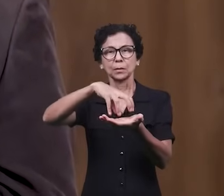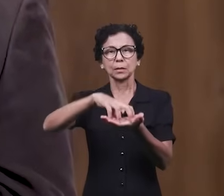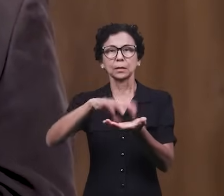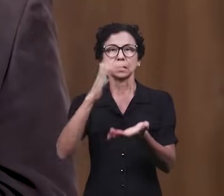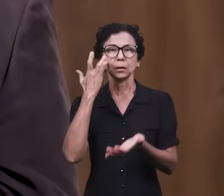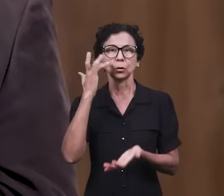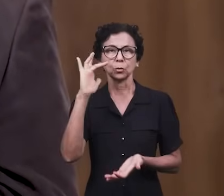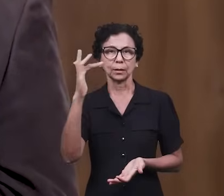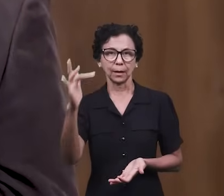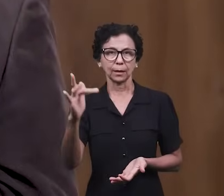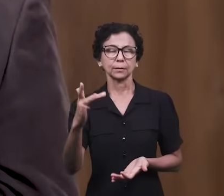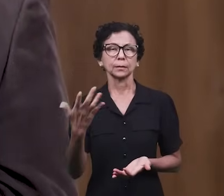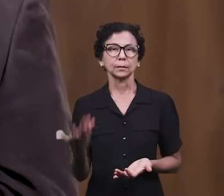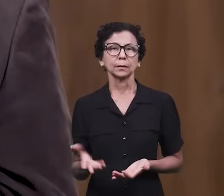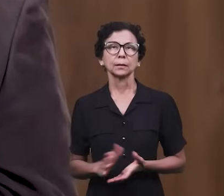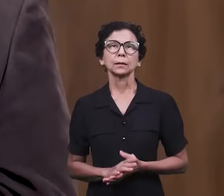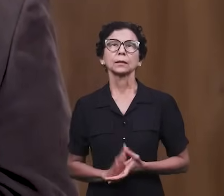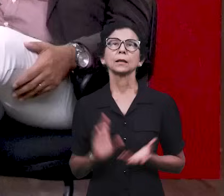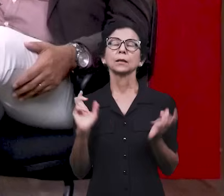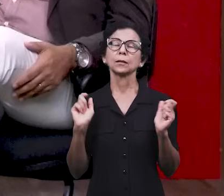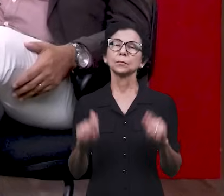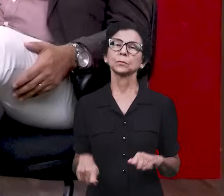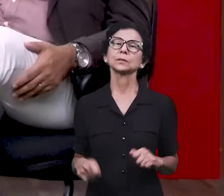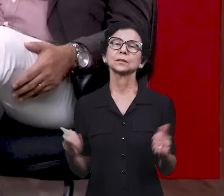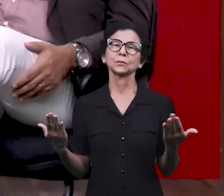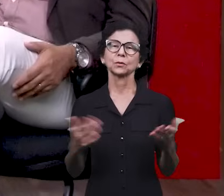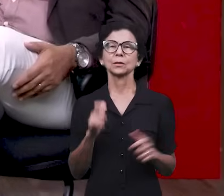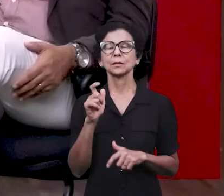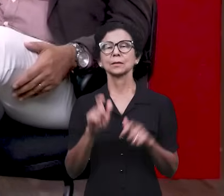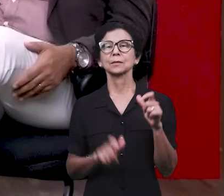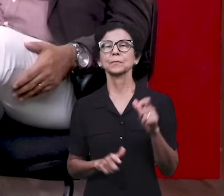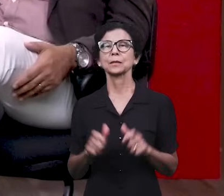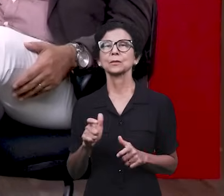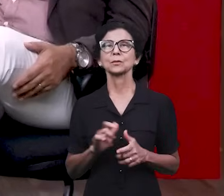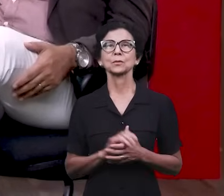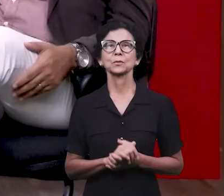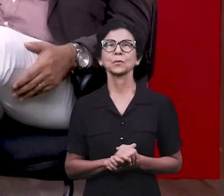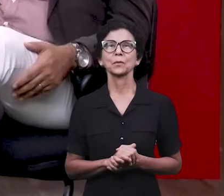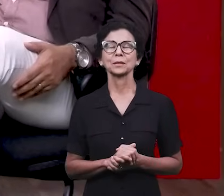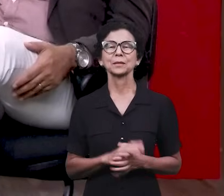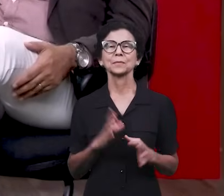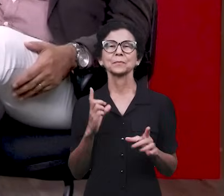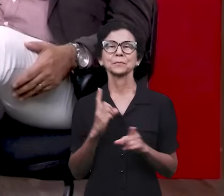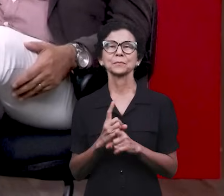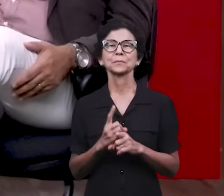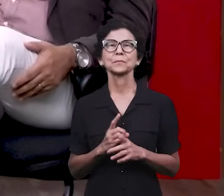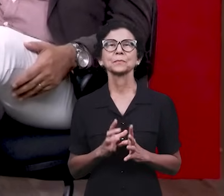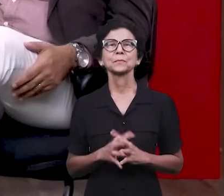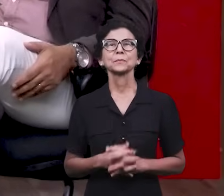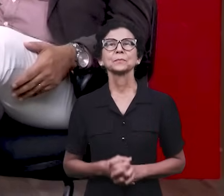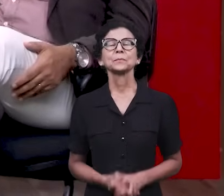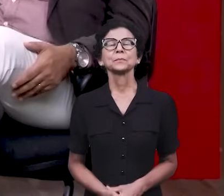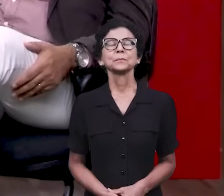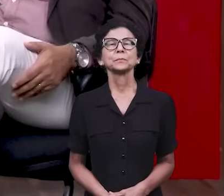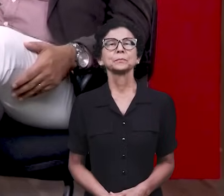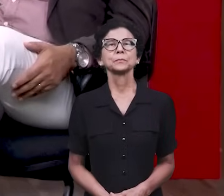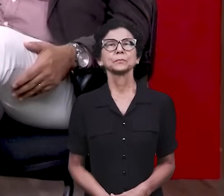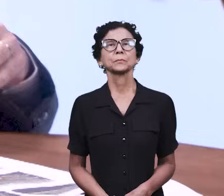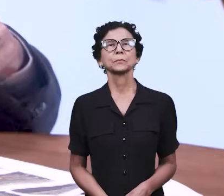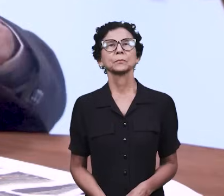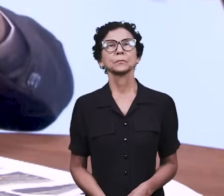pessoas saberem onde ela se encontra. Bom, o professor